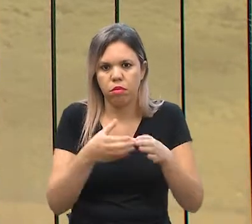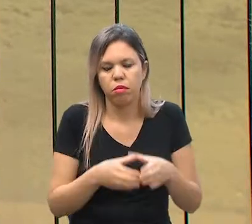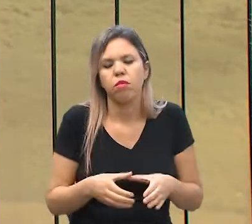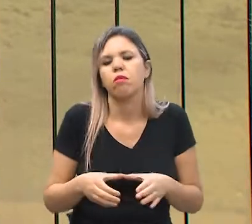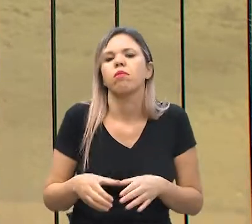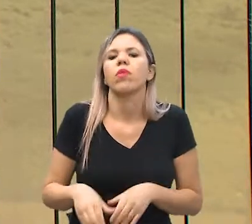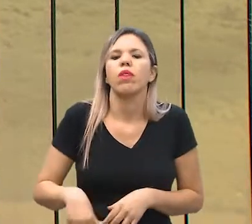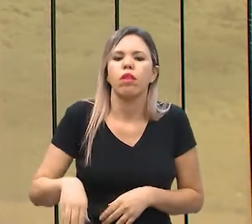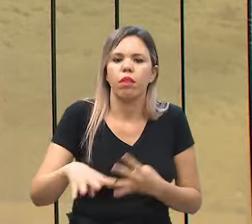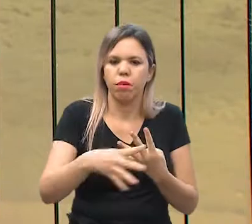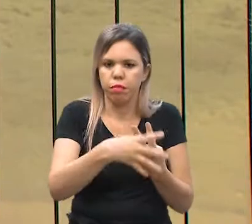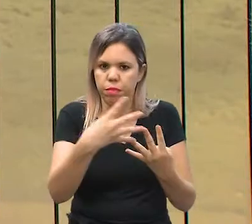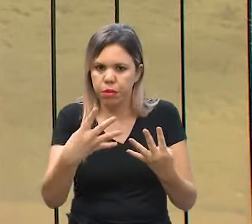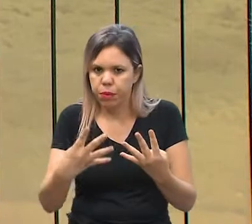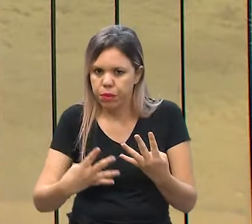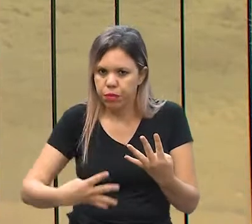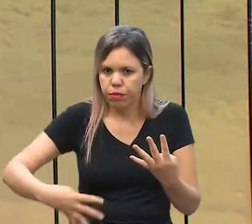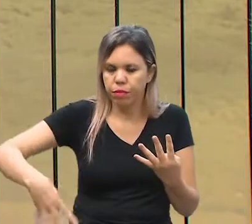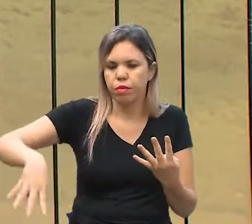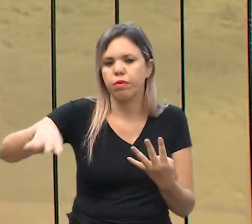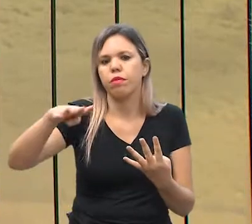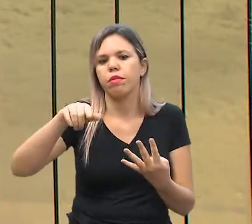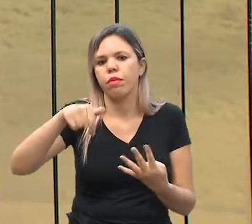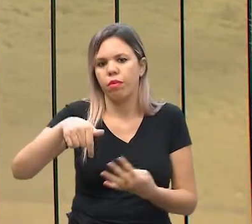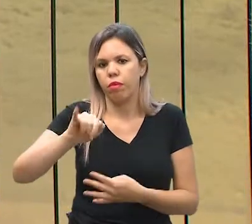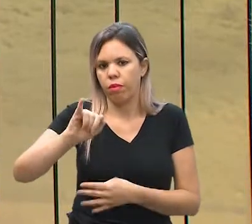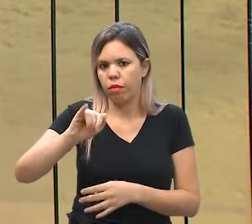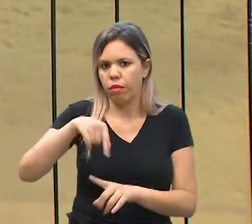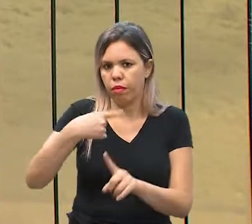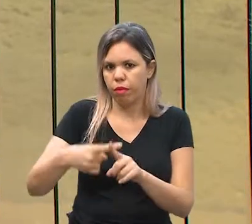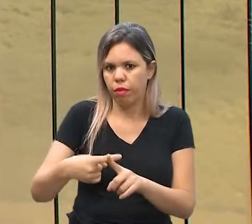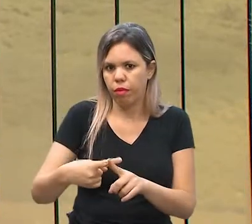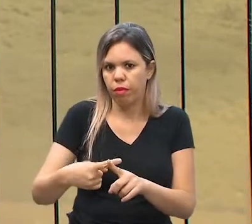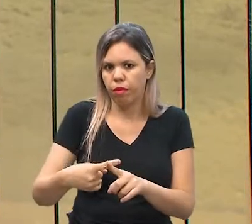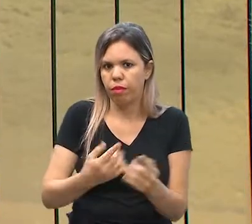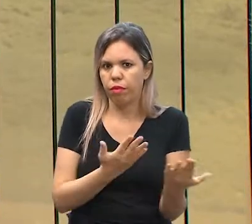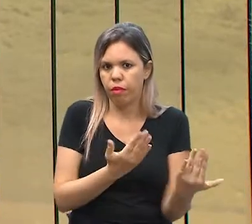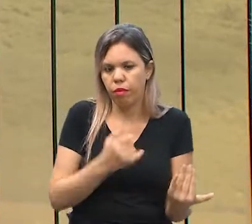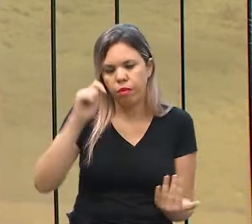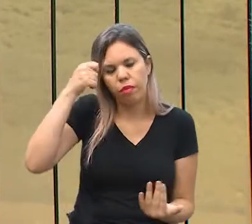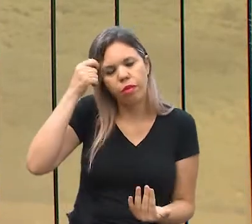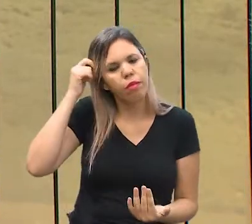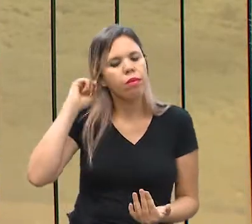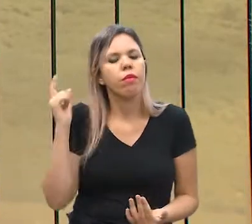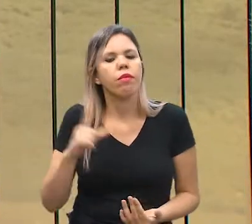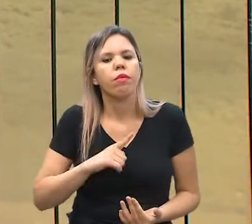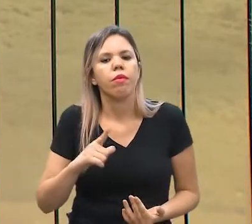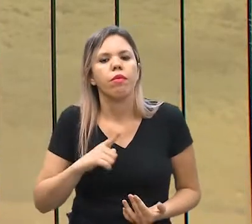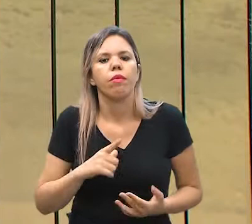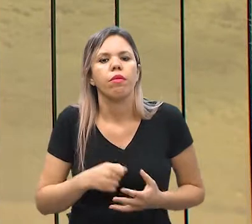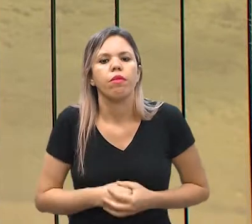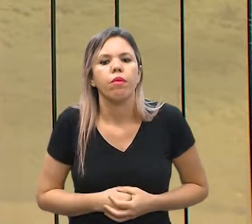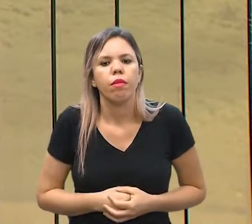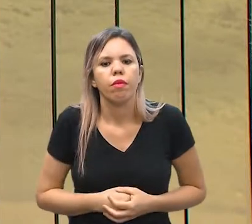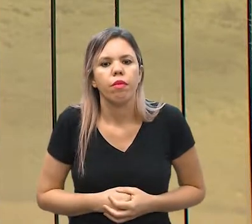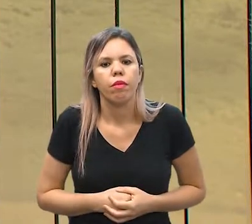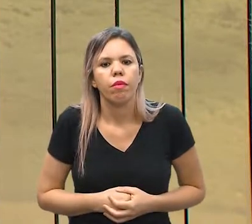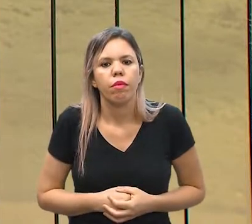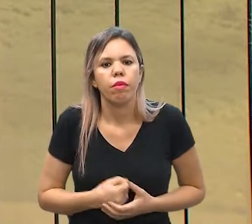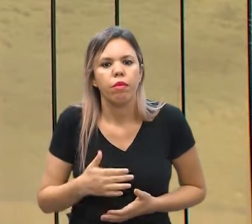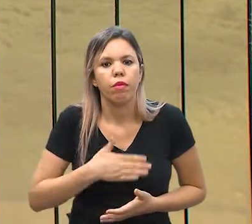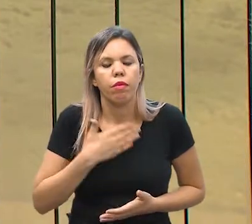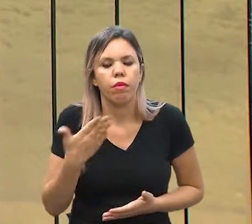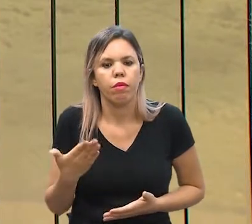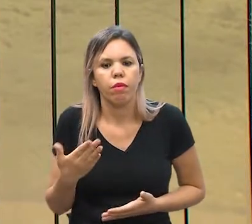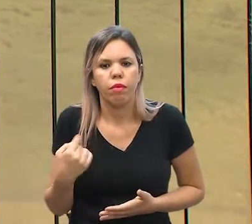comunidade LGBTQIA+, das mulheres, dos negros, dos jovens principalmente. E aí a gente teve uma grata